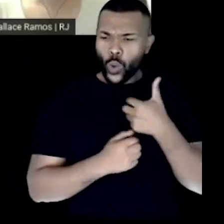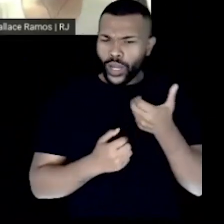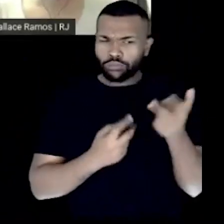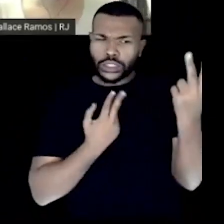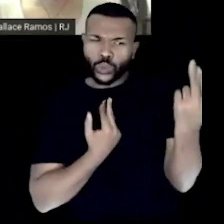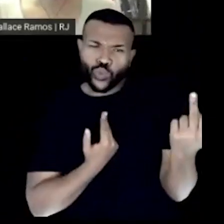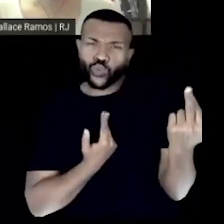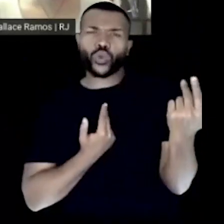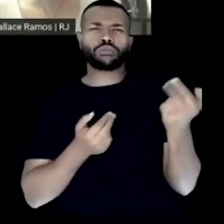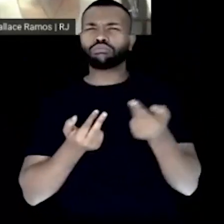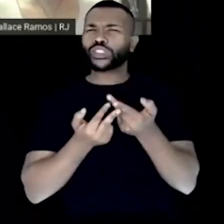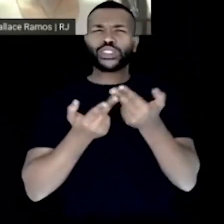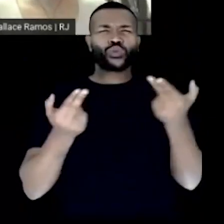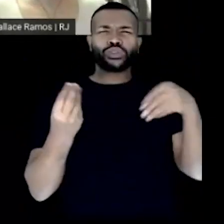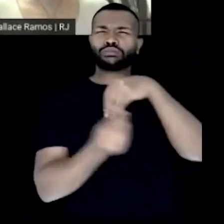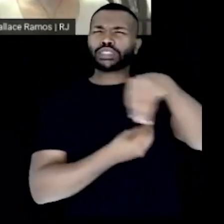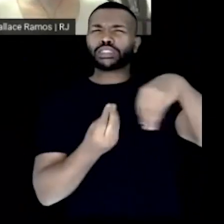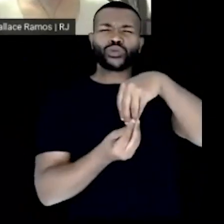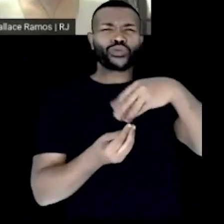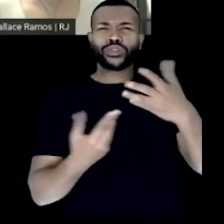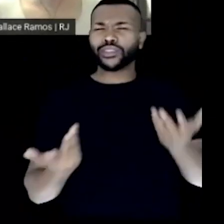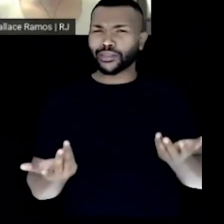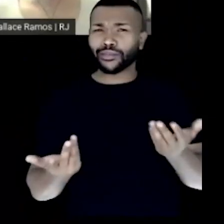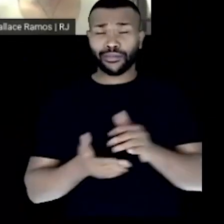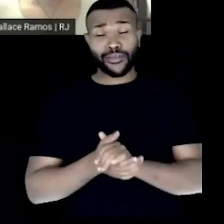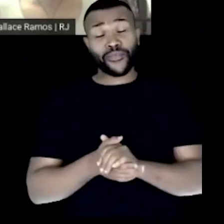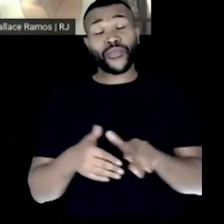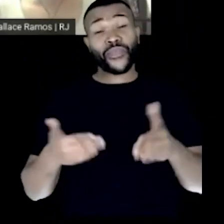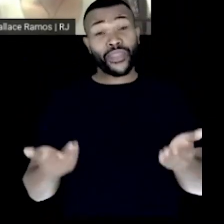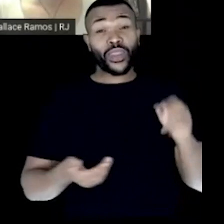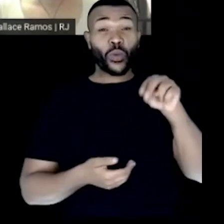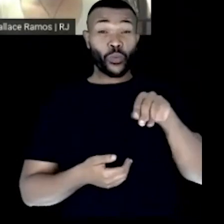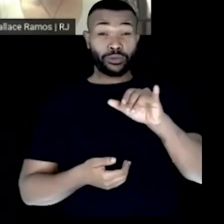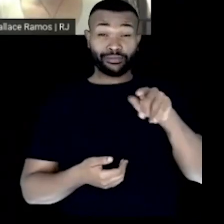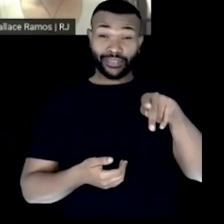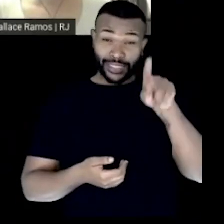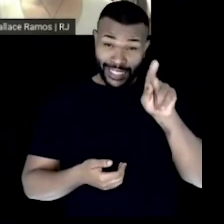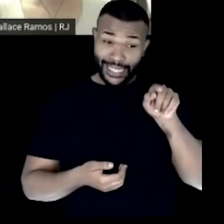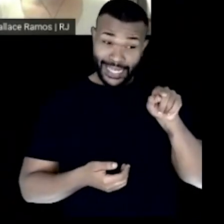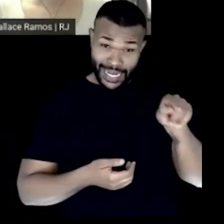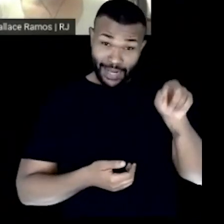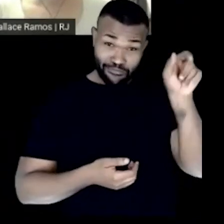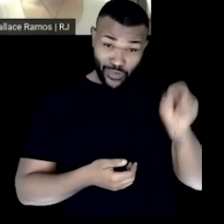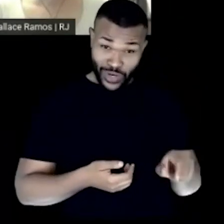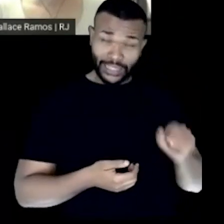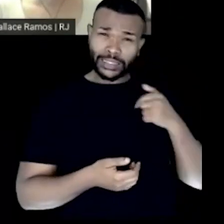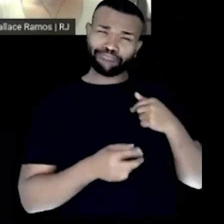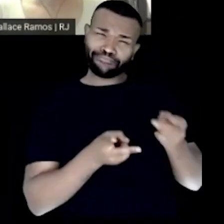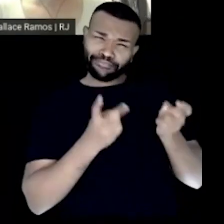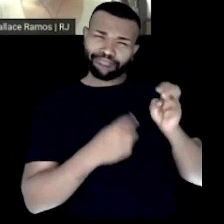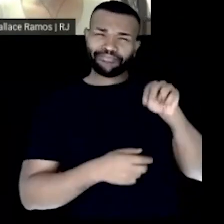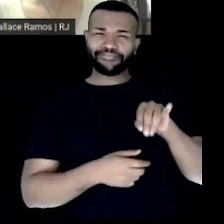sexualmente ou se eu quero ser ela. Então é tanta coisa junta. E nisso a Nick, ela,